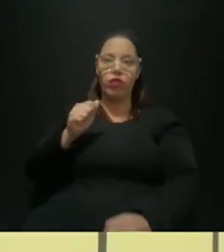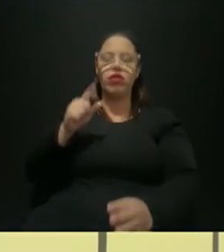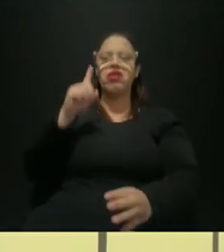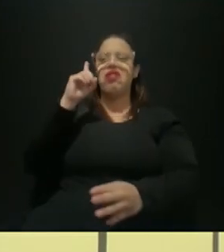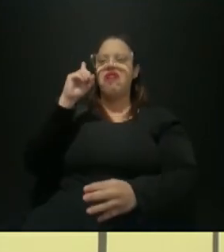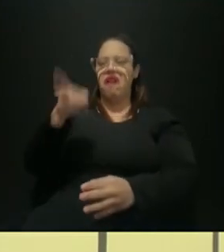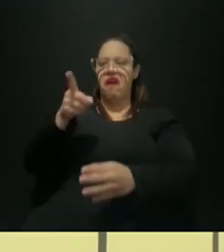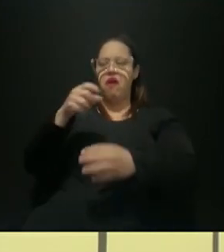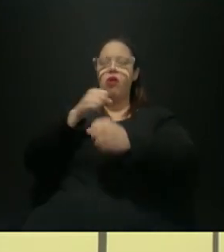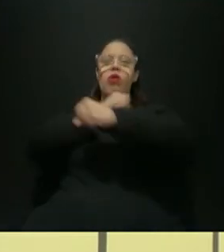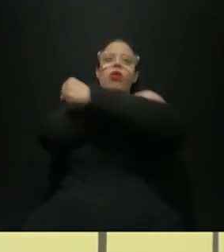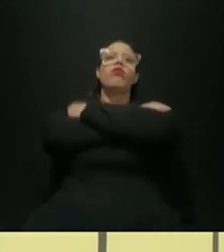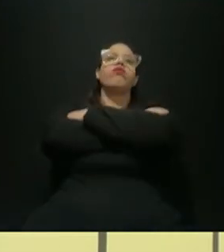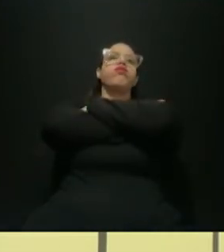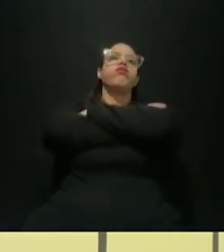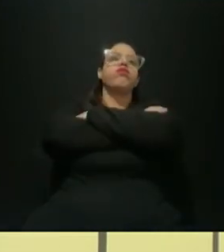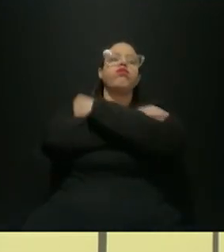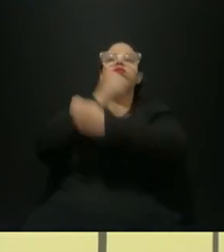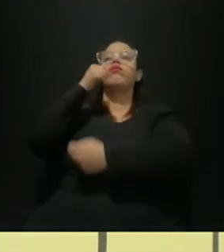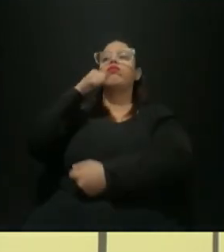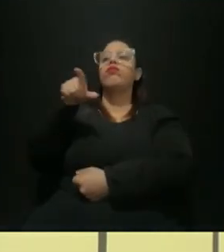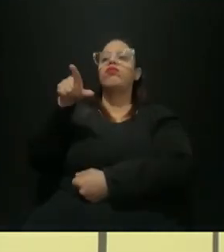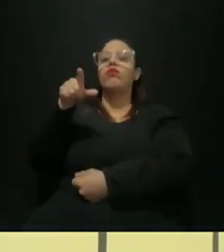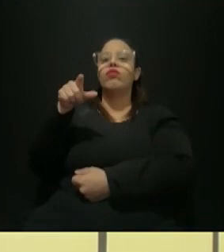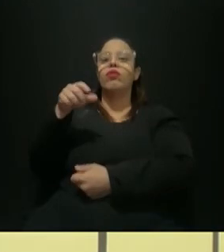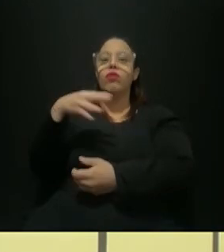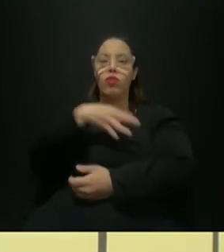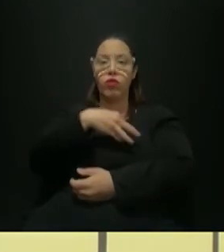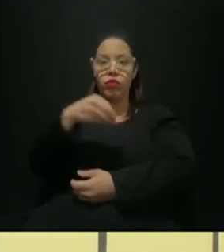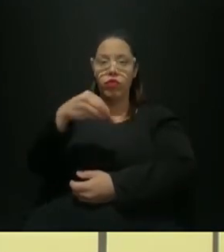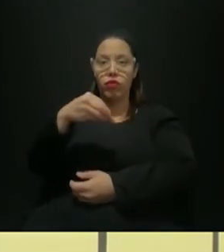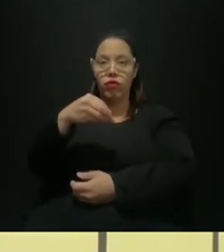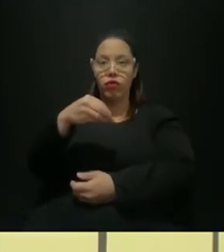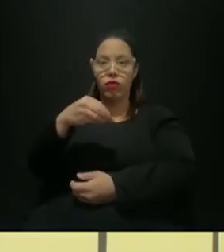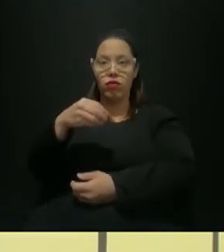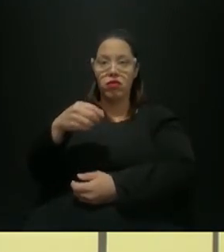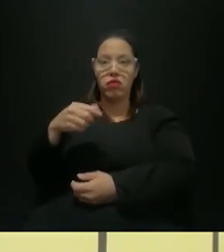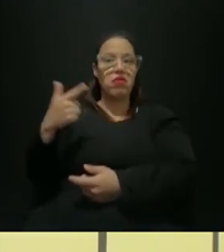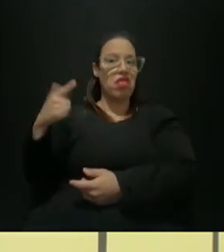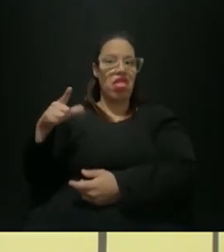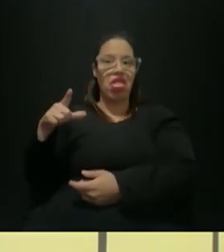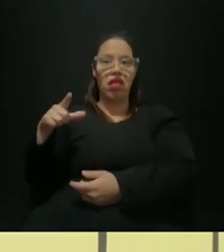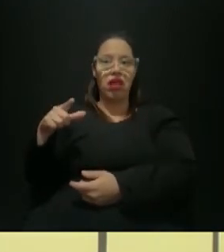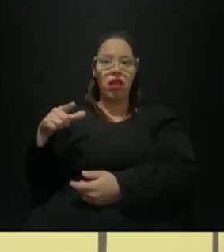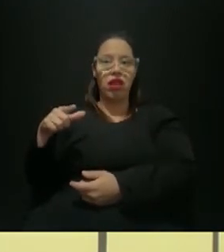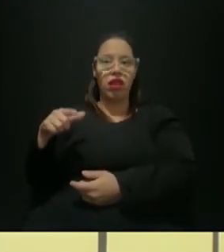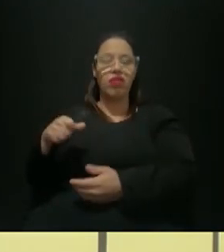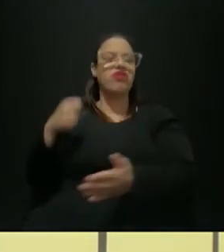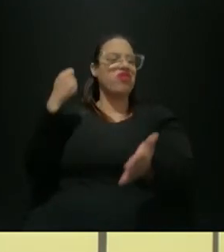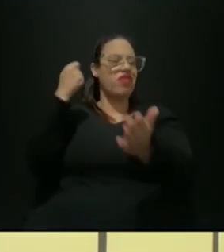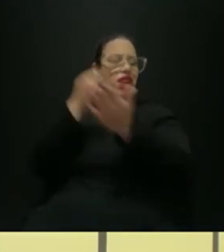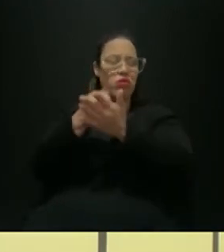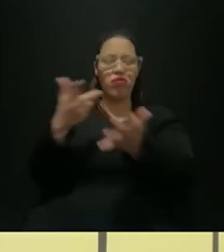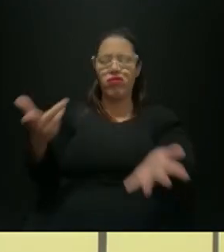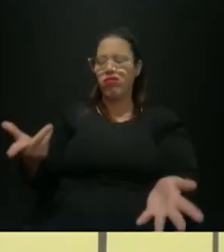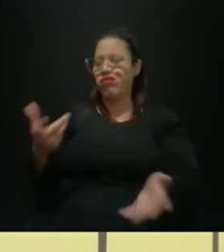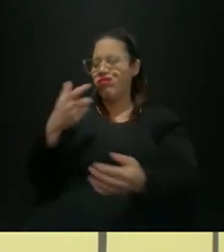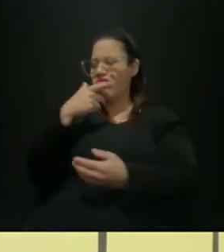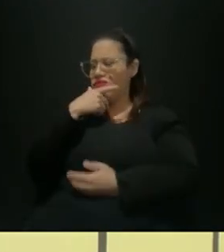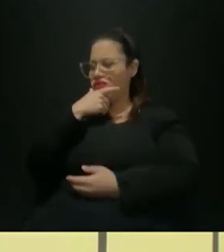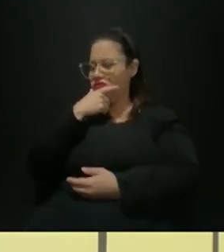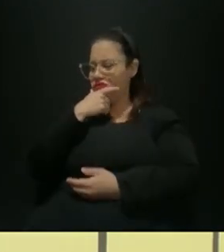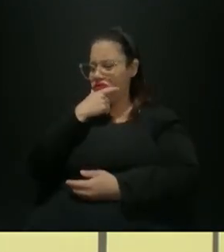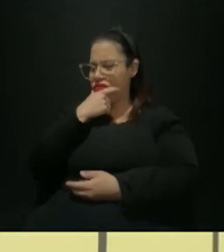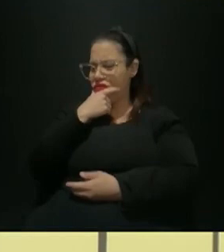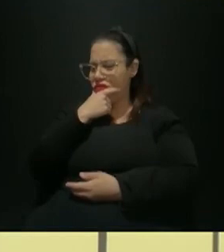exigia que as mulheres tivessem filhos, e aquelas que não tivessem eram penalizadas. Então, teve um